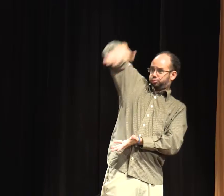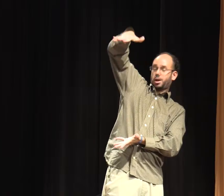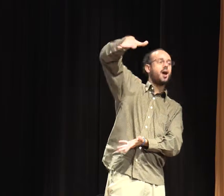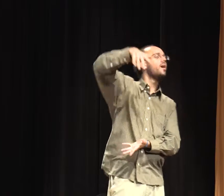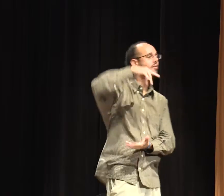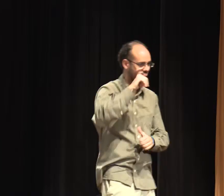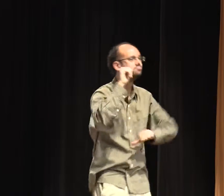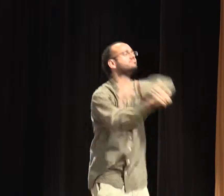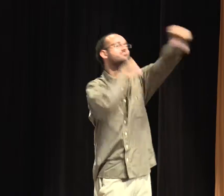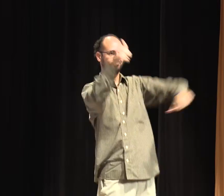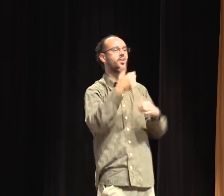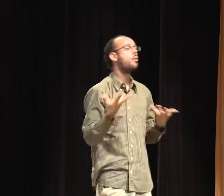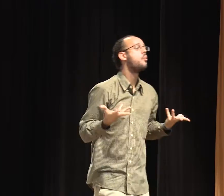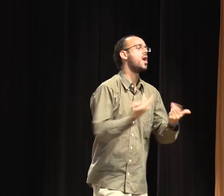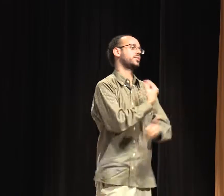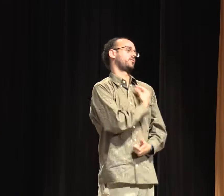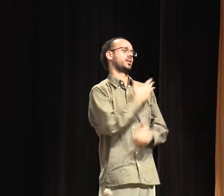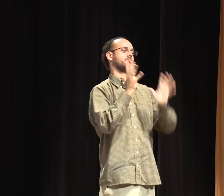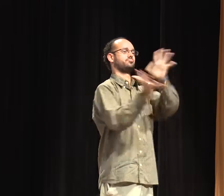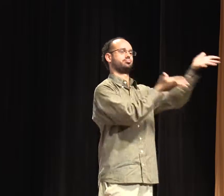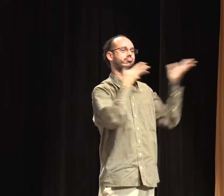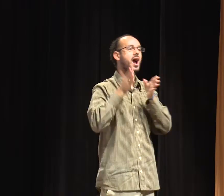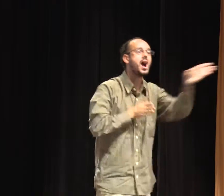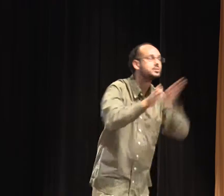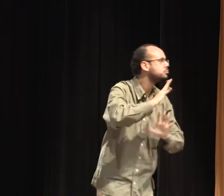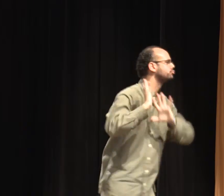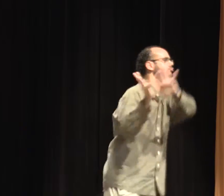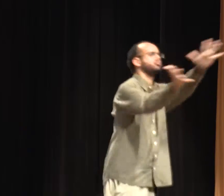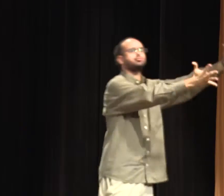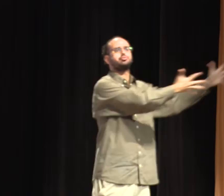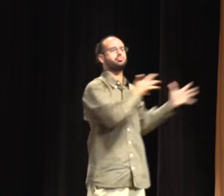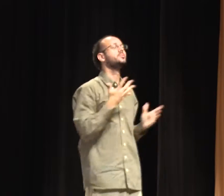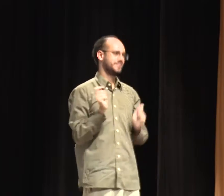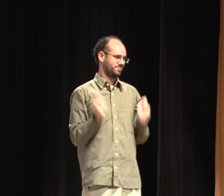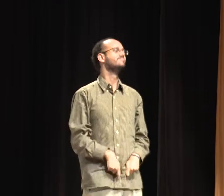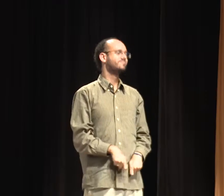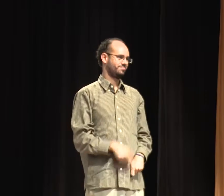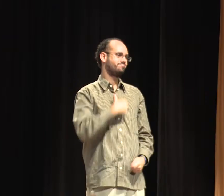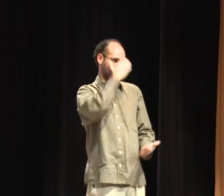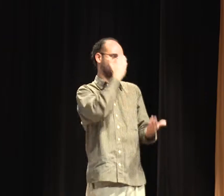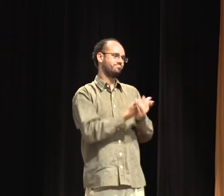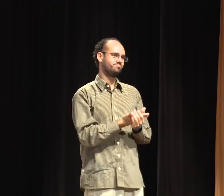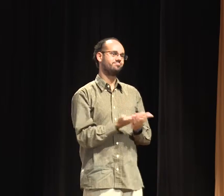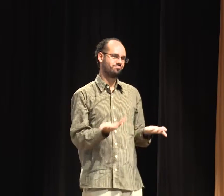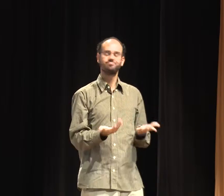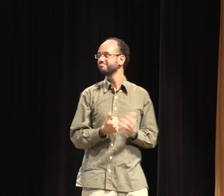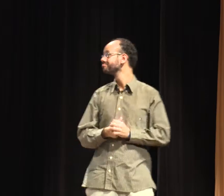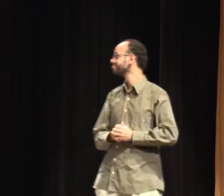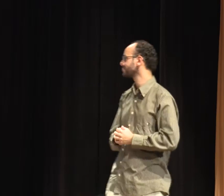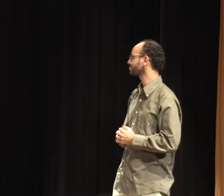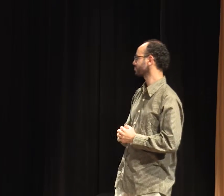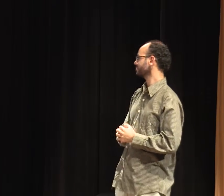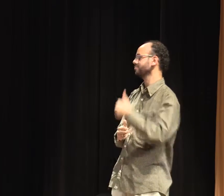que surgem todas as demandas com relação às propostas que são enviadas para o governo. E há